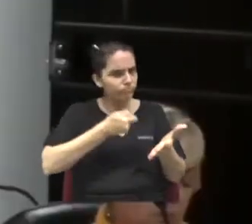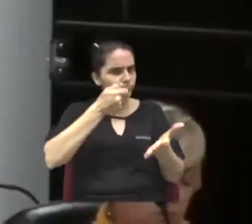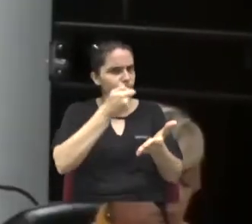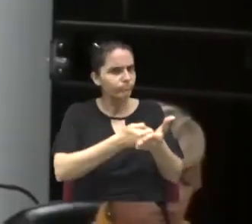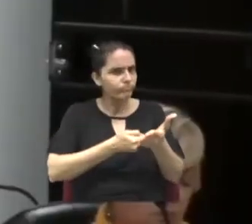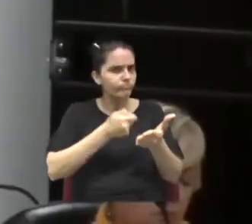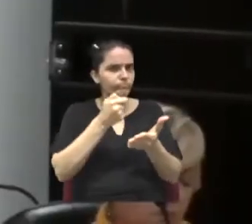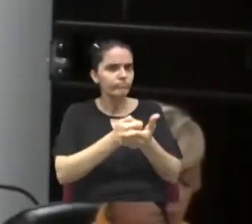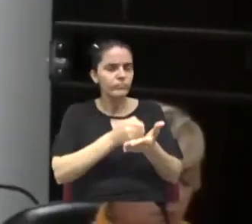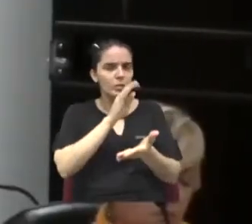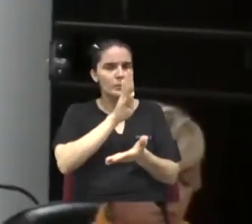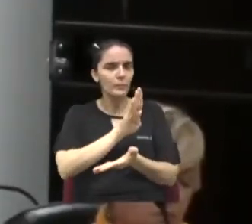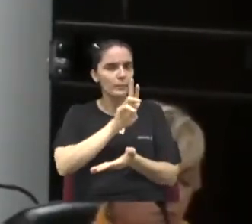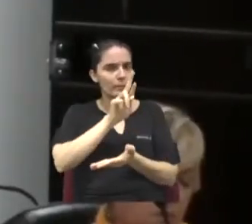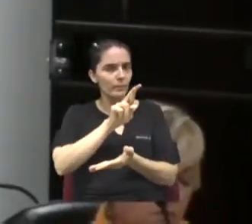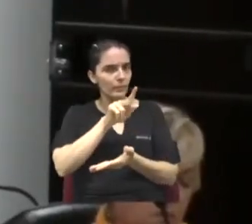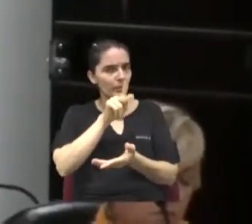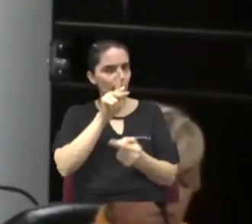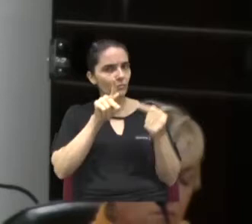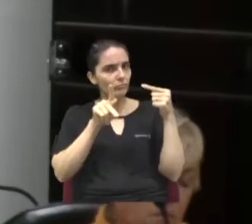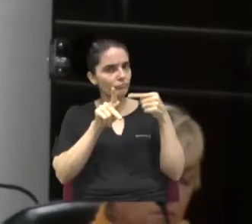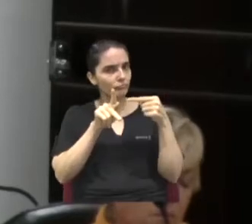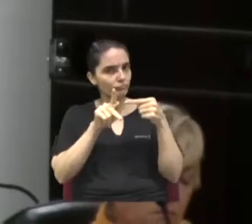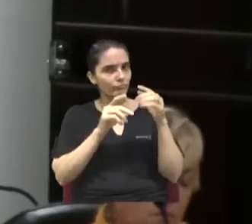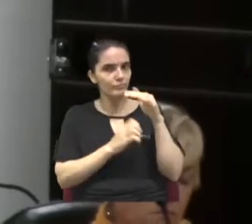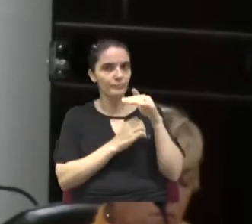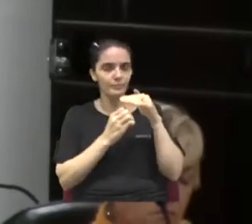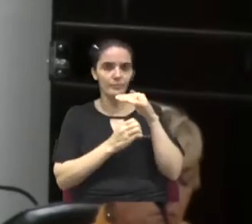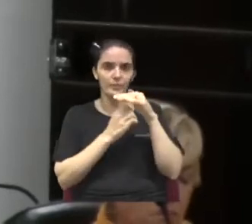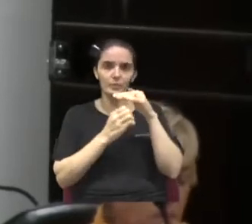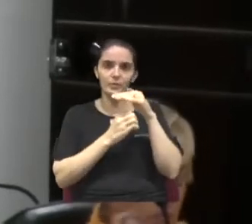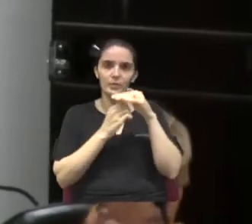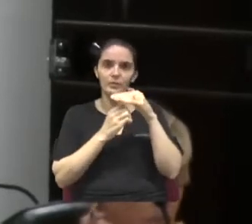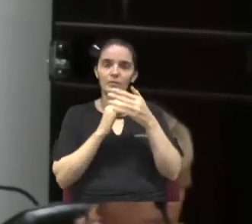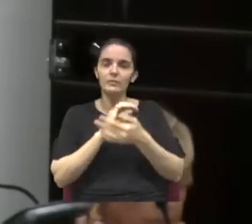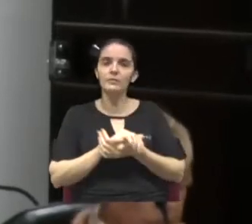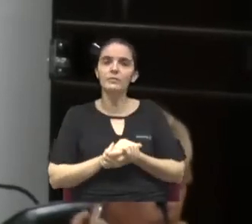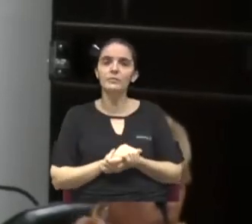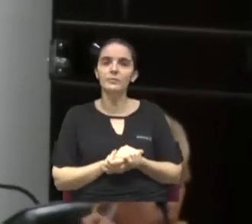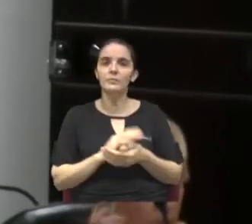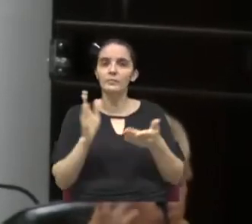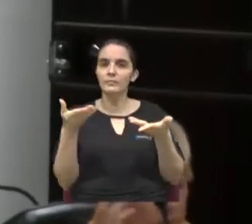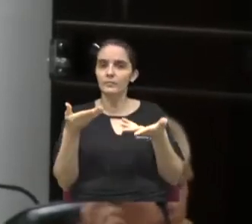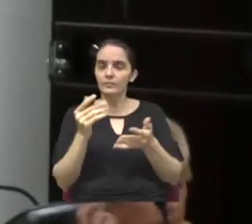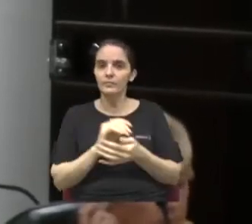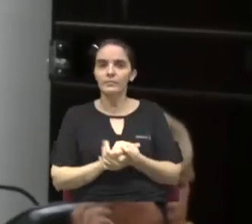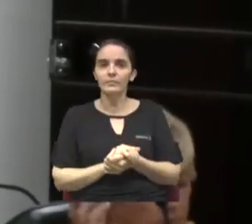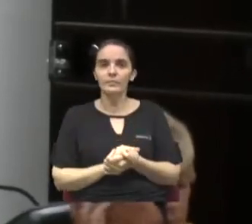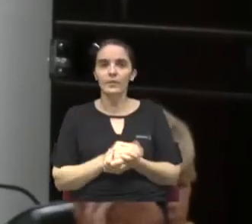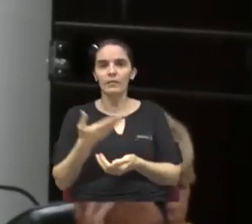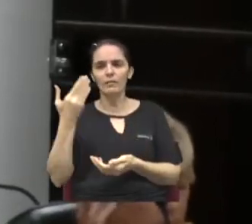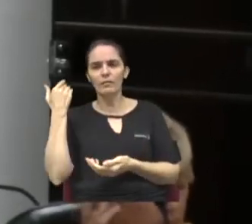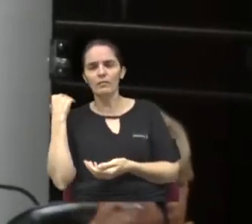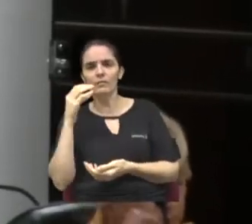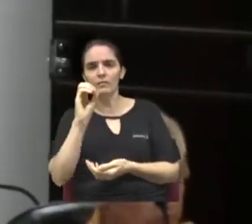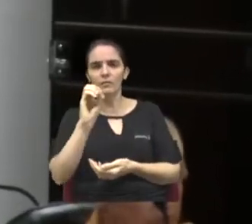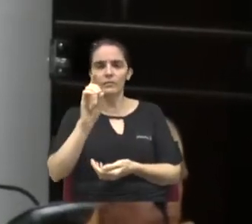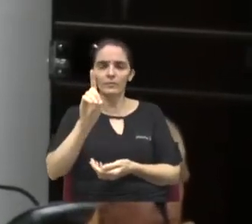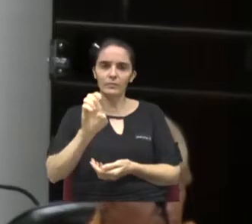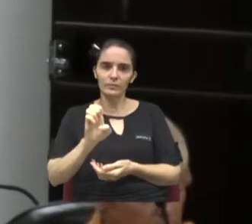porque não é possível que uma empresa dessa, que agora assumiu o papel, antigamente Odebrecht, essas